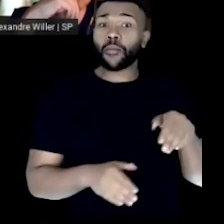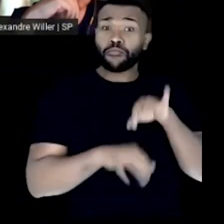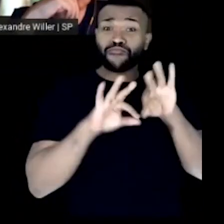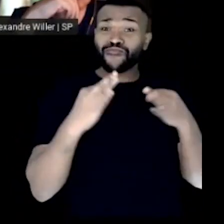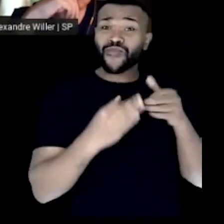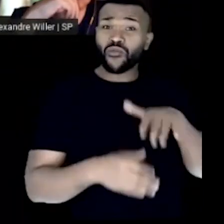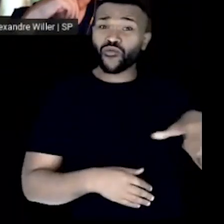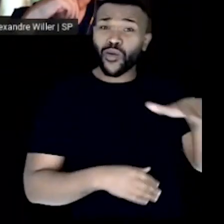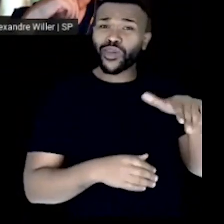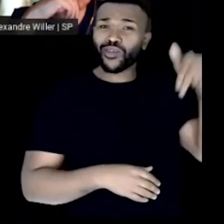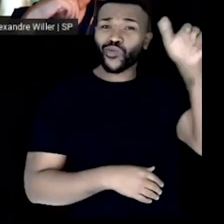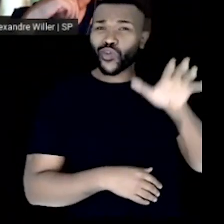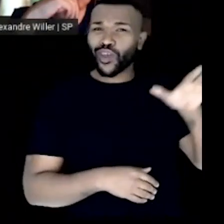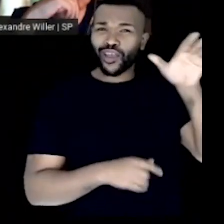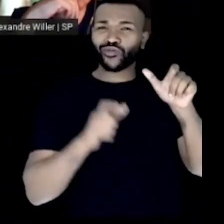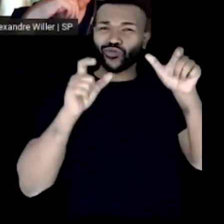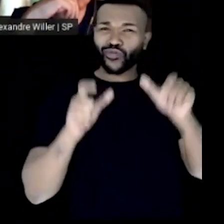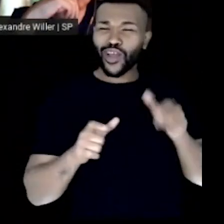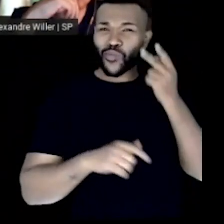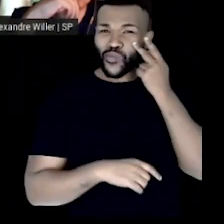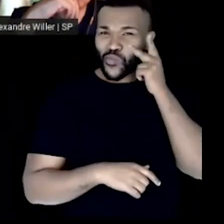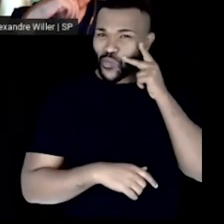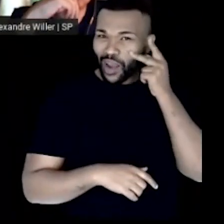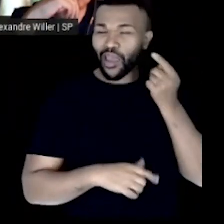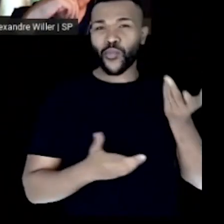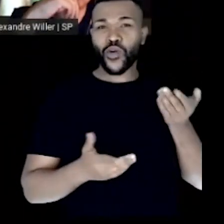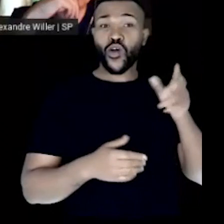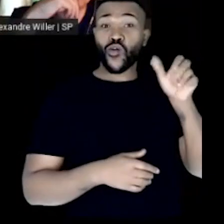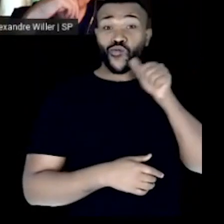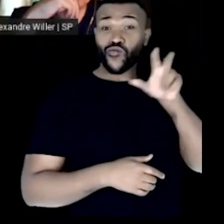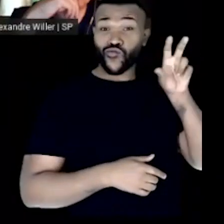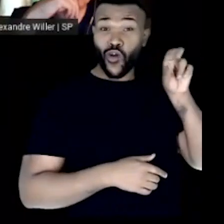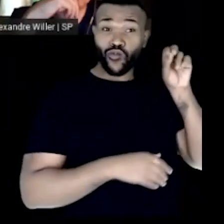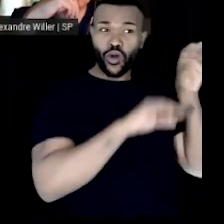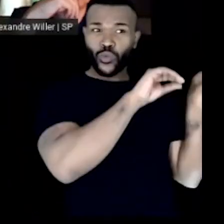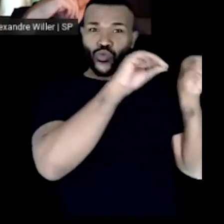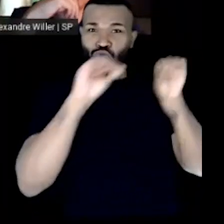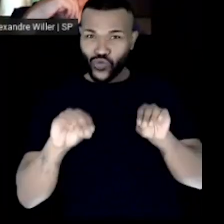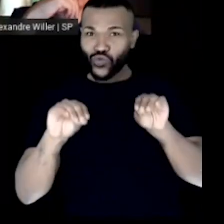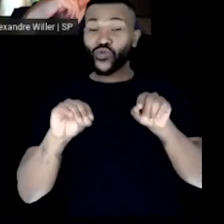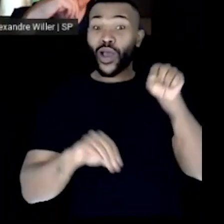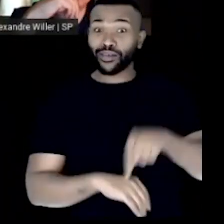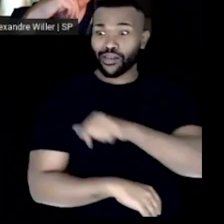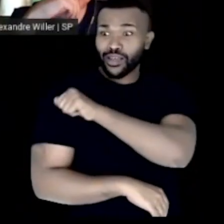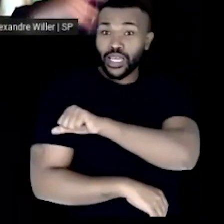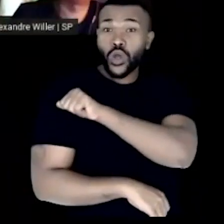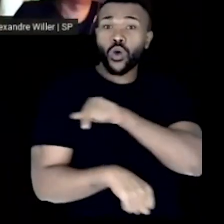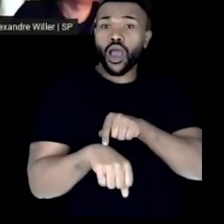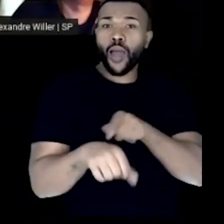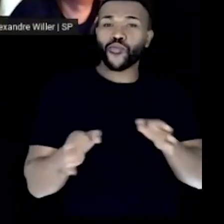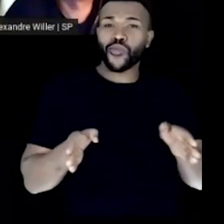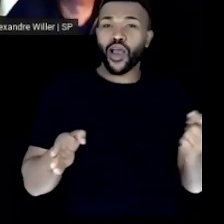é toda nordestina, minha família veio da Paraíba, sabe? Minha avó saiu da Paraíba e caiu aqui no Rio, no meio